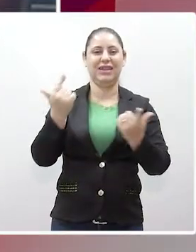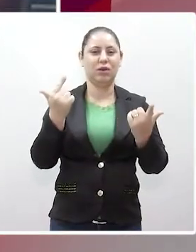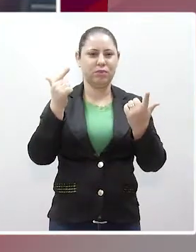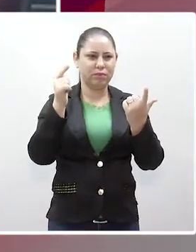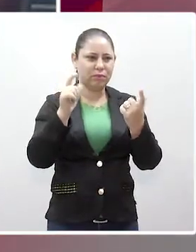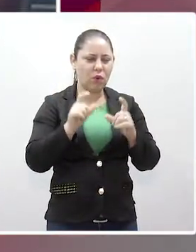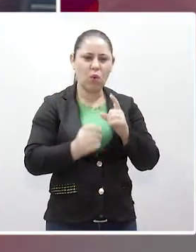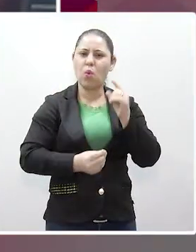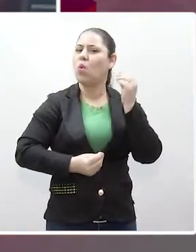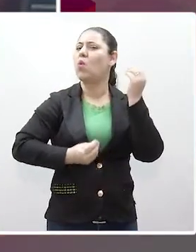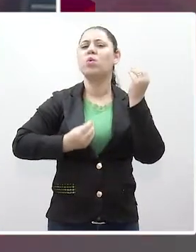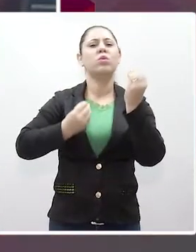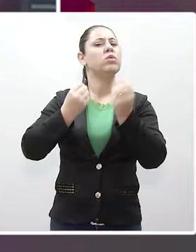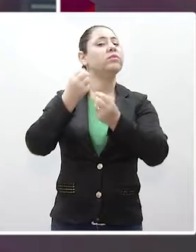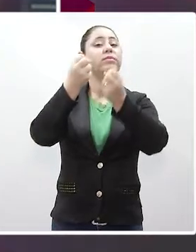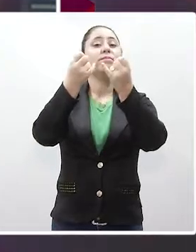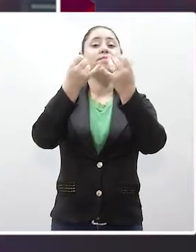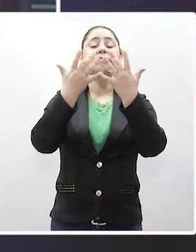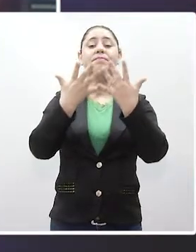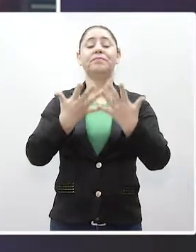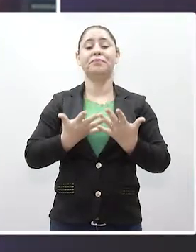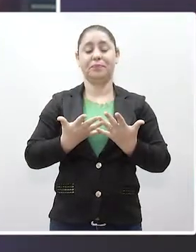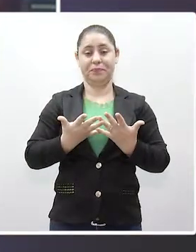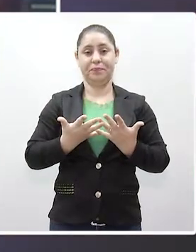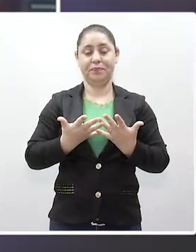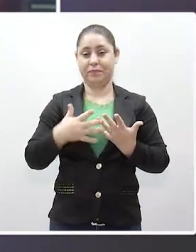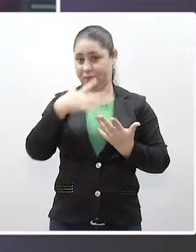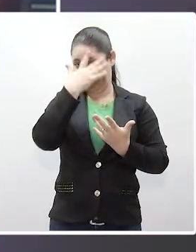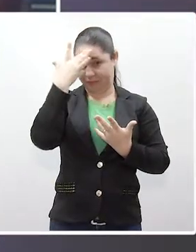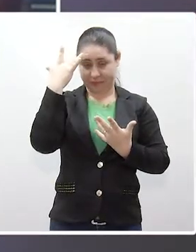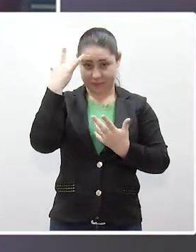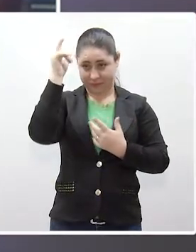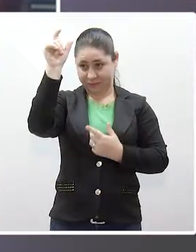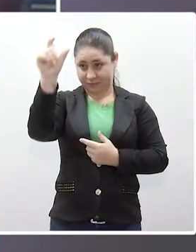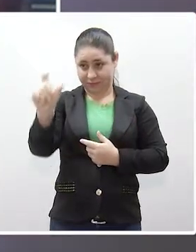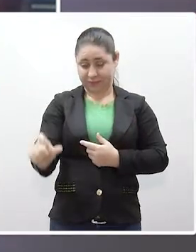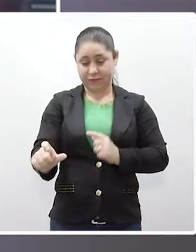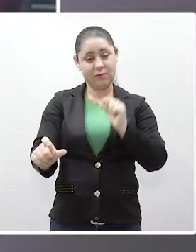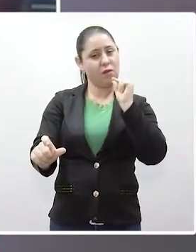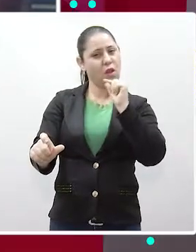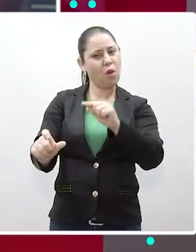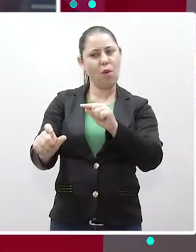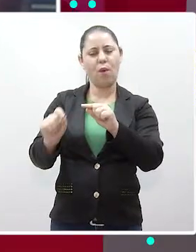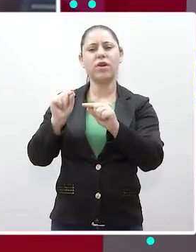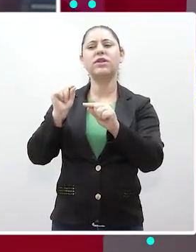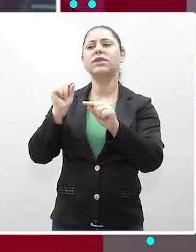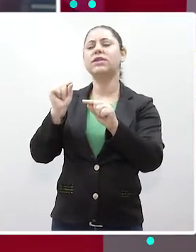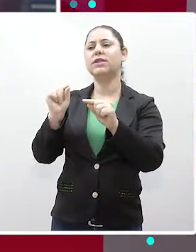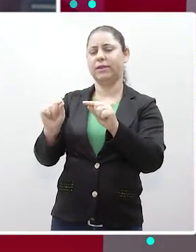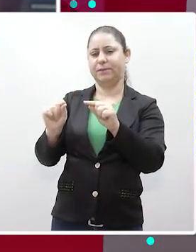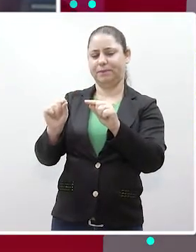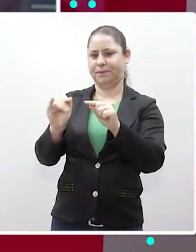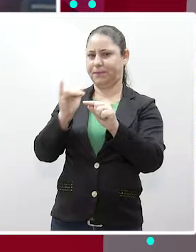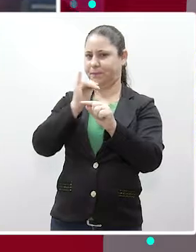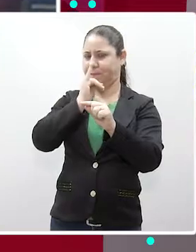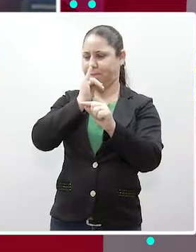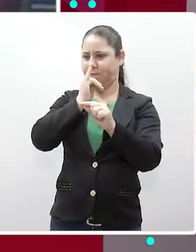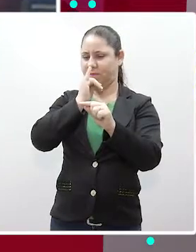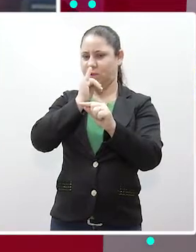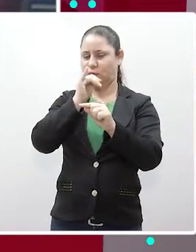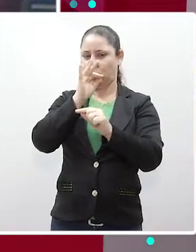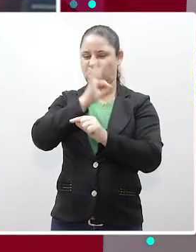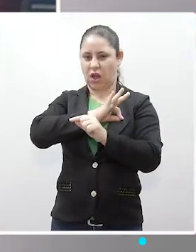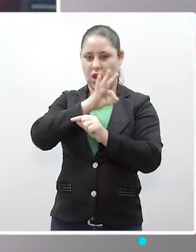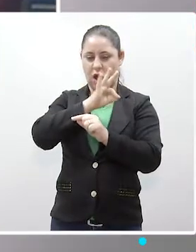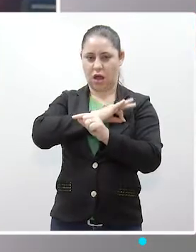cara. Como que eu posso explicar para uma pessoa que, mesmo com o dinheiro